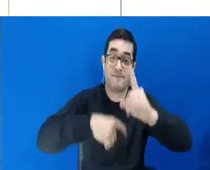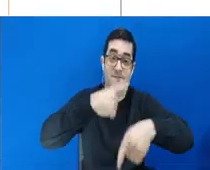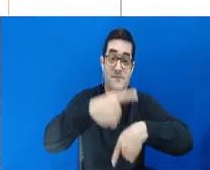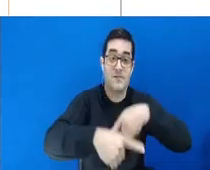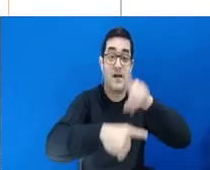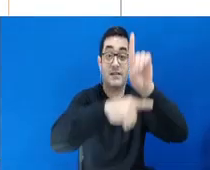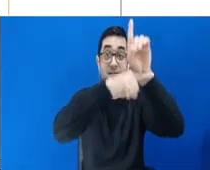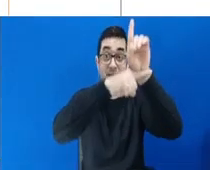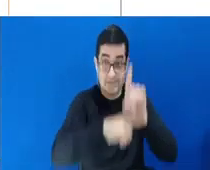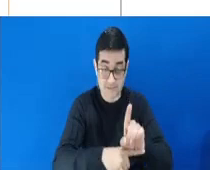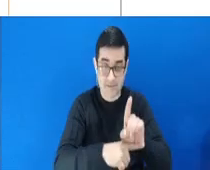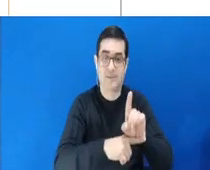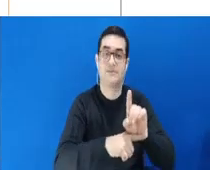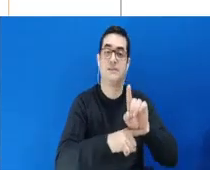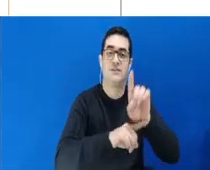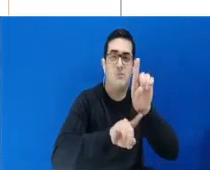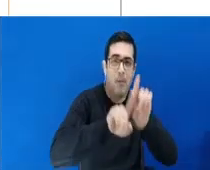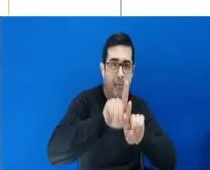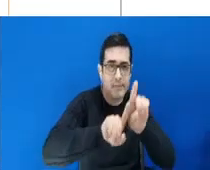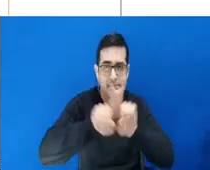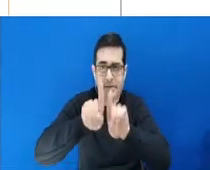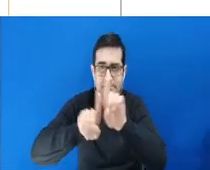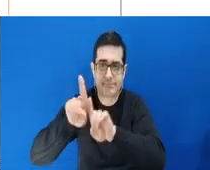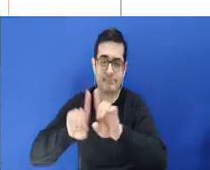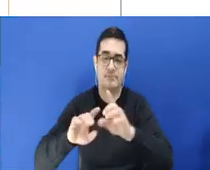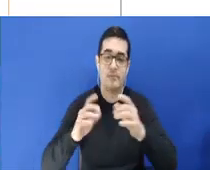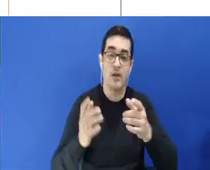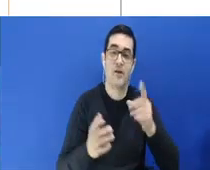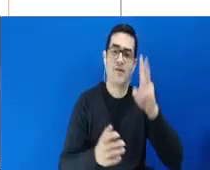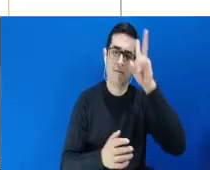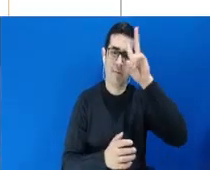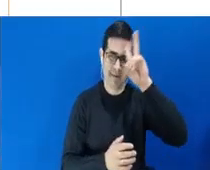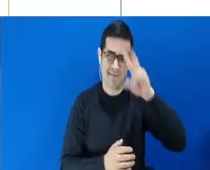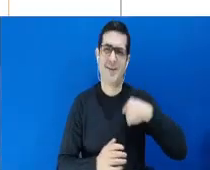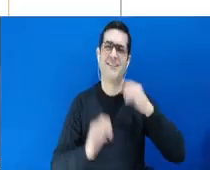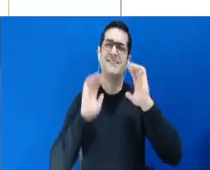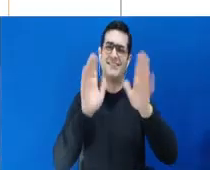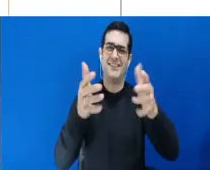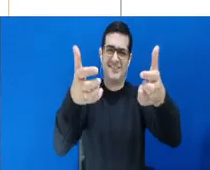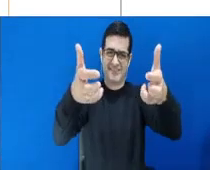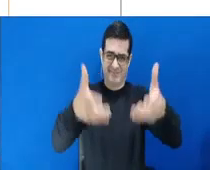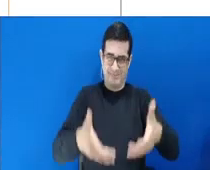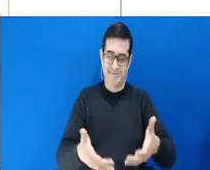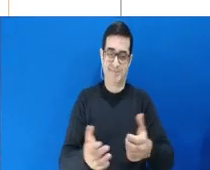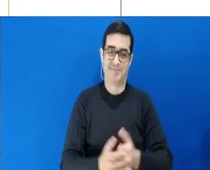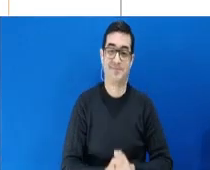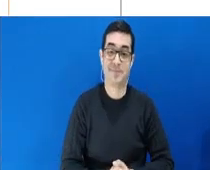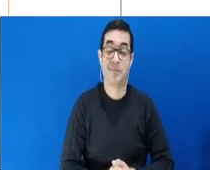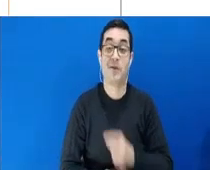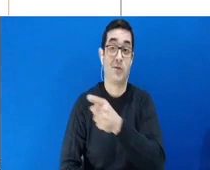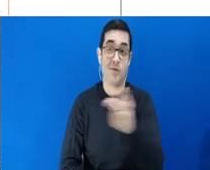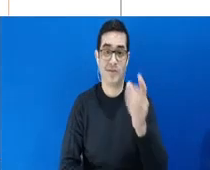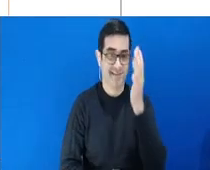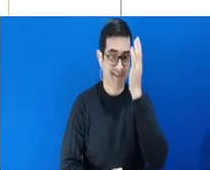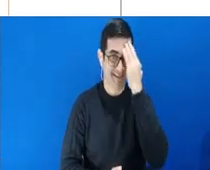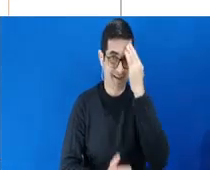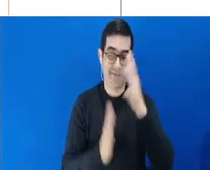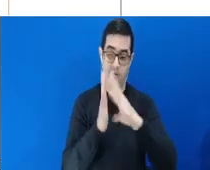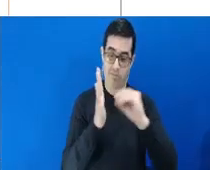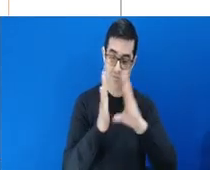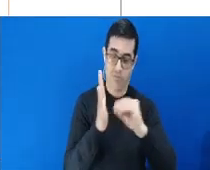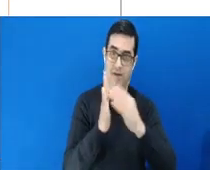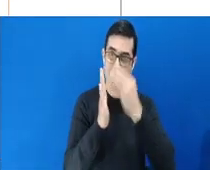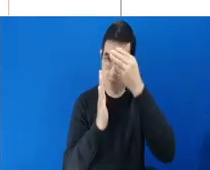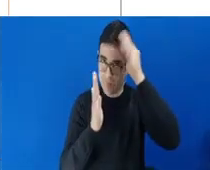Bom, vamos recapitular o que a gente viu até agora. Então, a gente sai do modelo de Bohr, onde o elétron